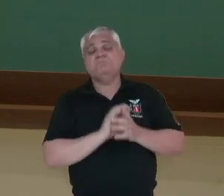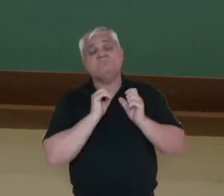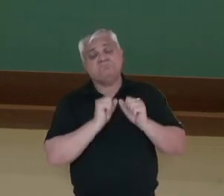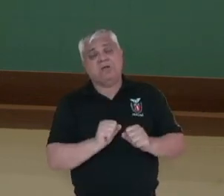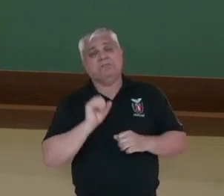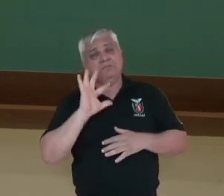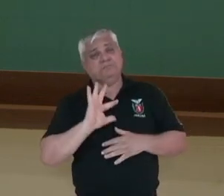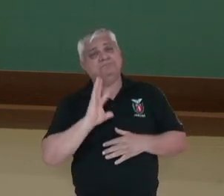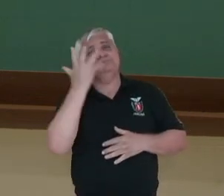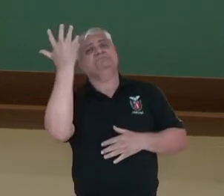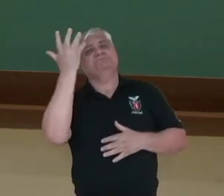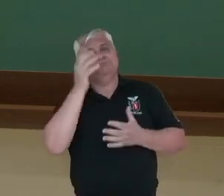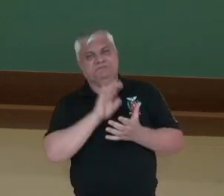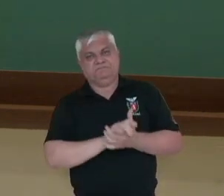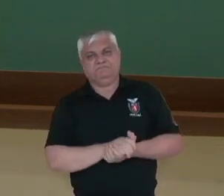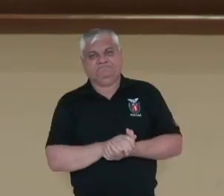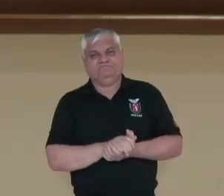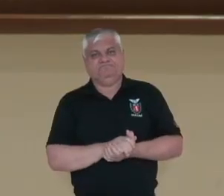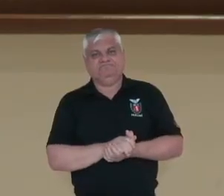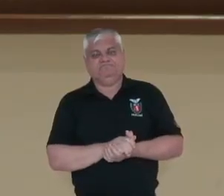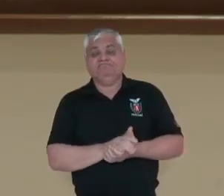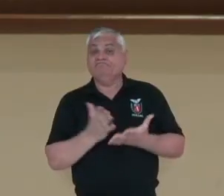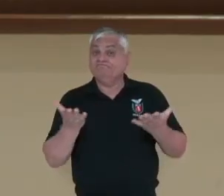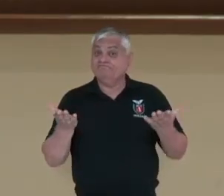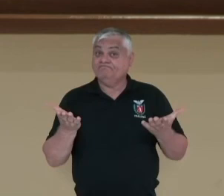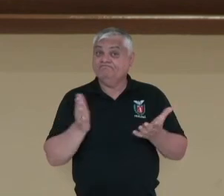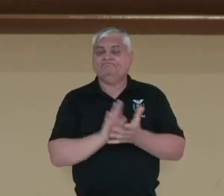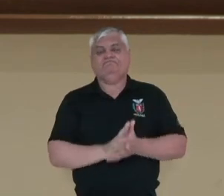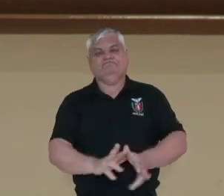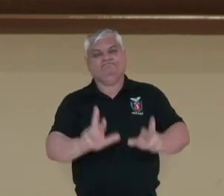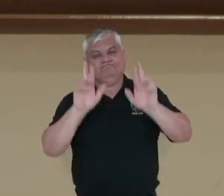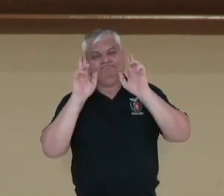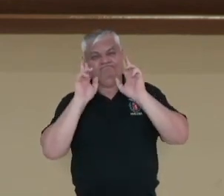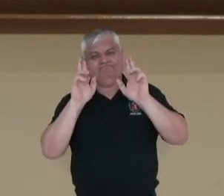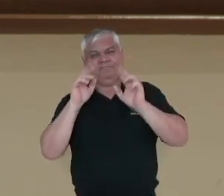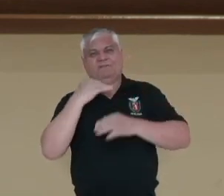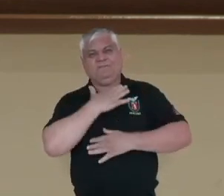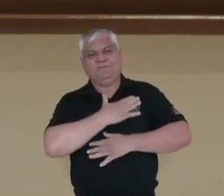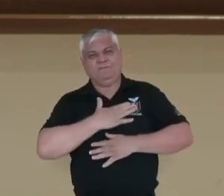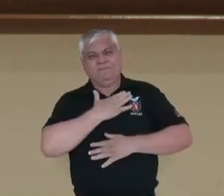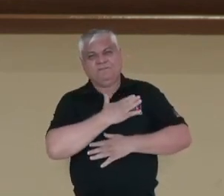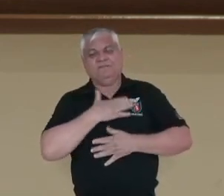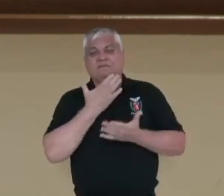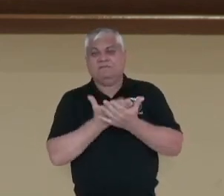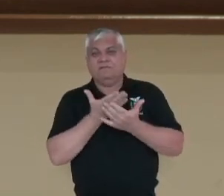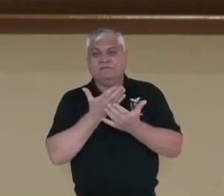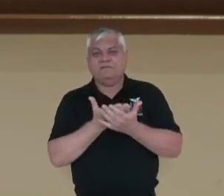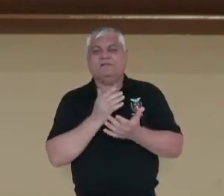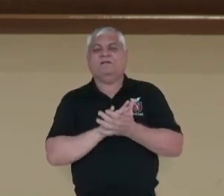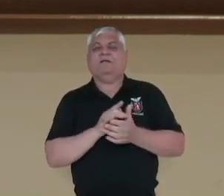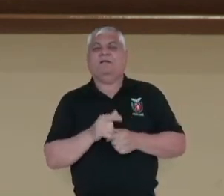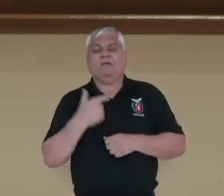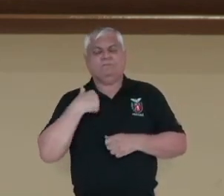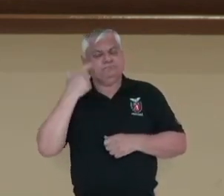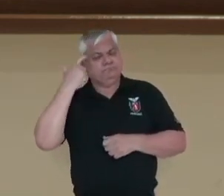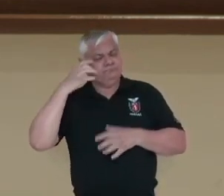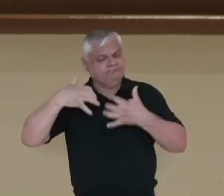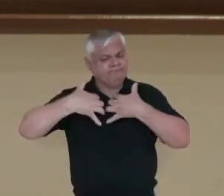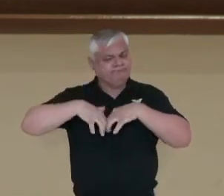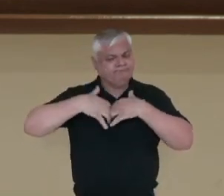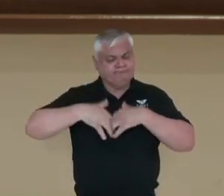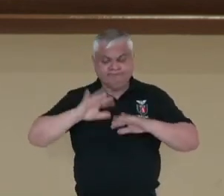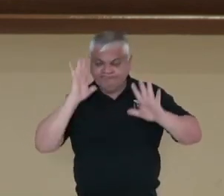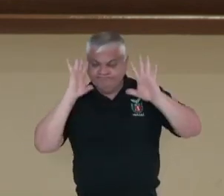surgir nestes contextos. É isso, pessoal. Eu espero que vocês tenham gostado da aula de hoje, tenham pensado na